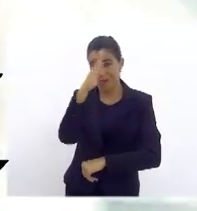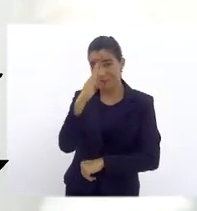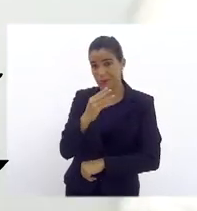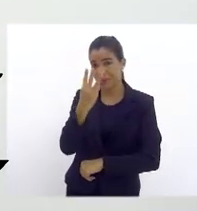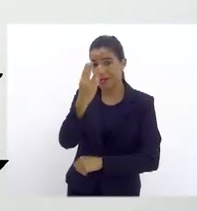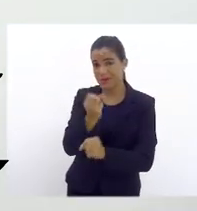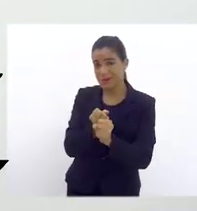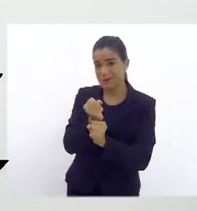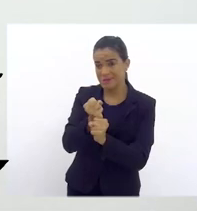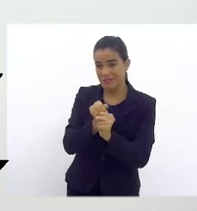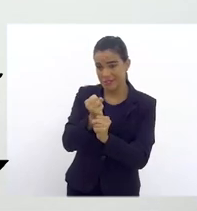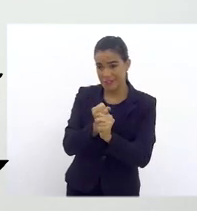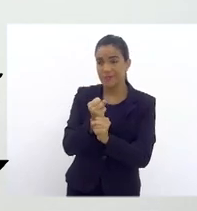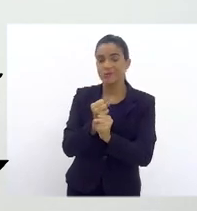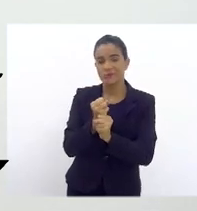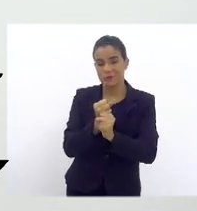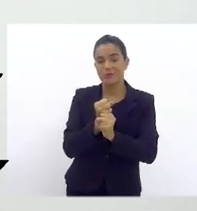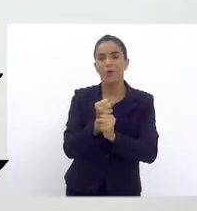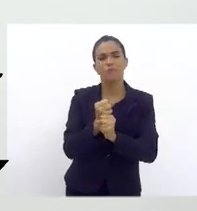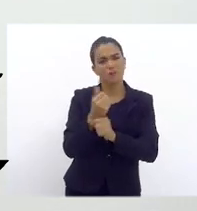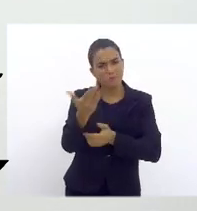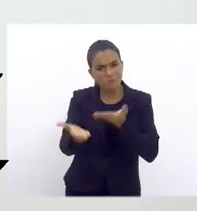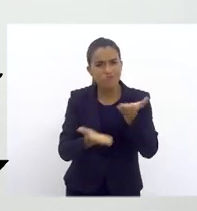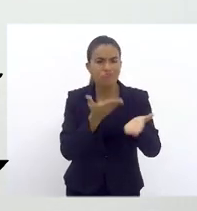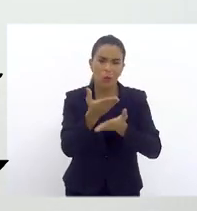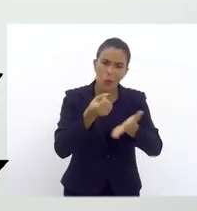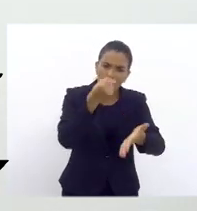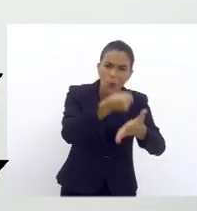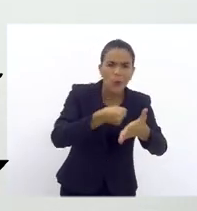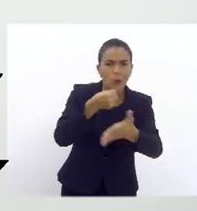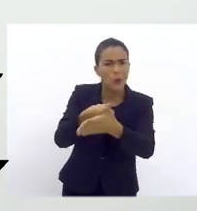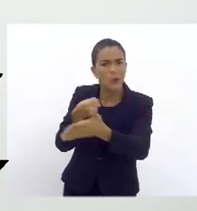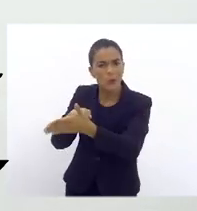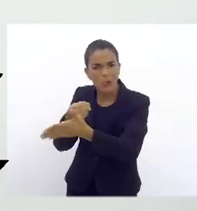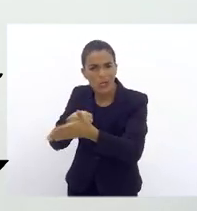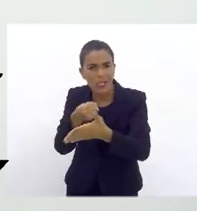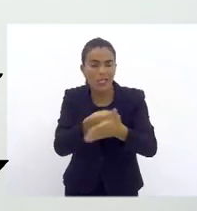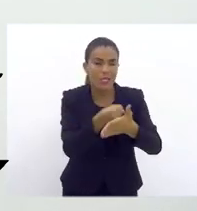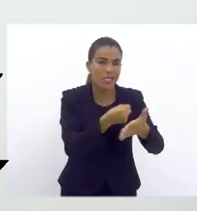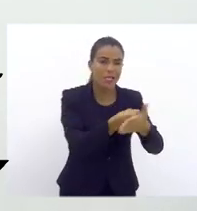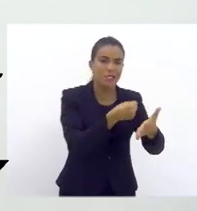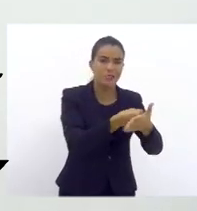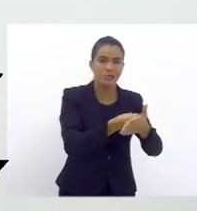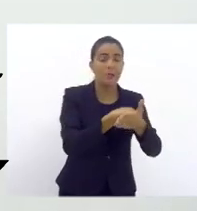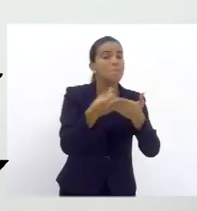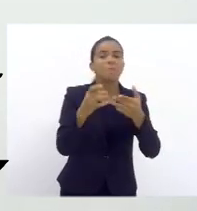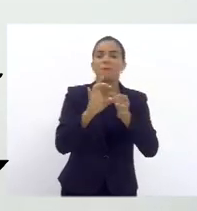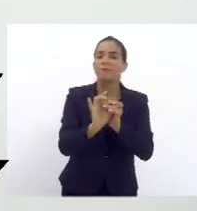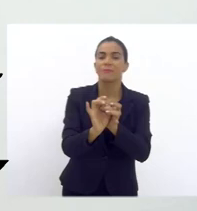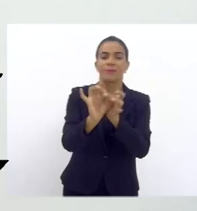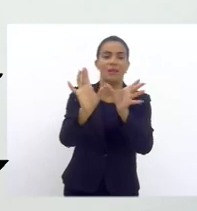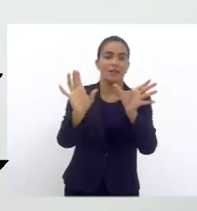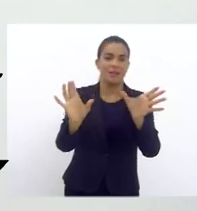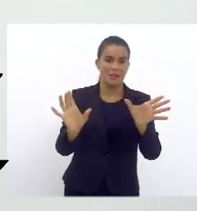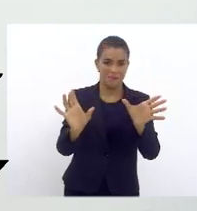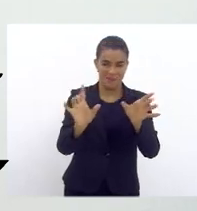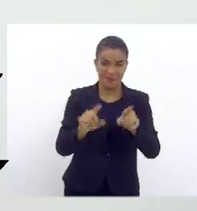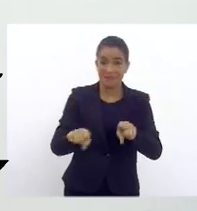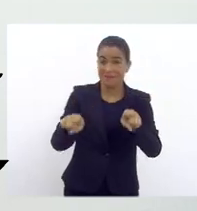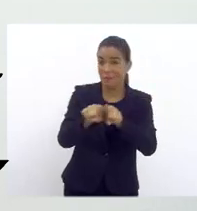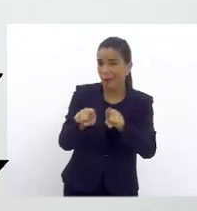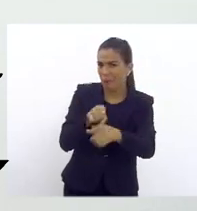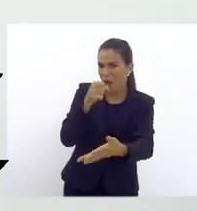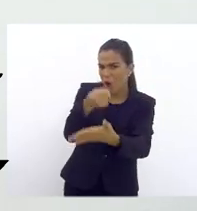anos estamos servindo e também lutando pela Liberdade e para